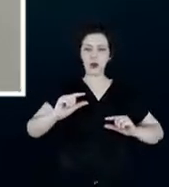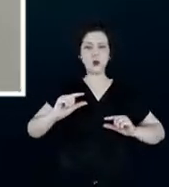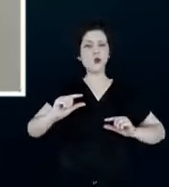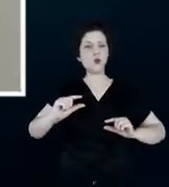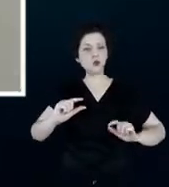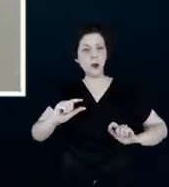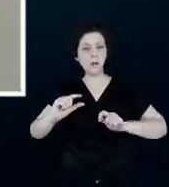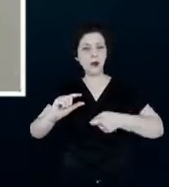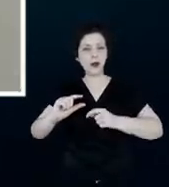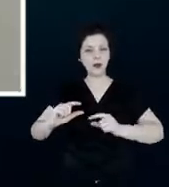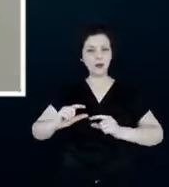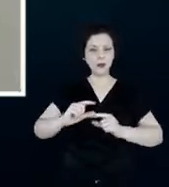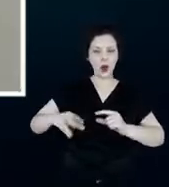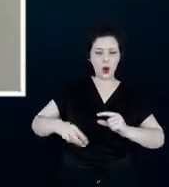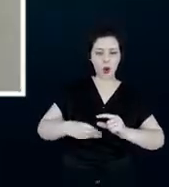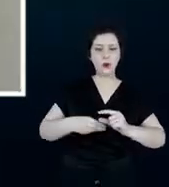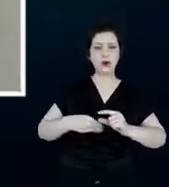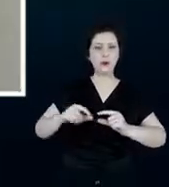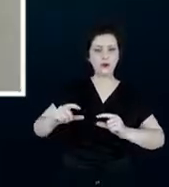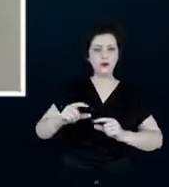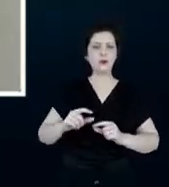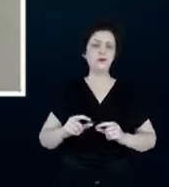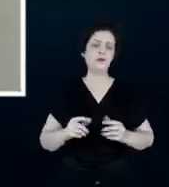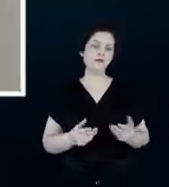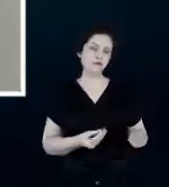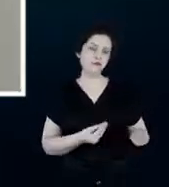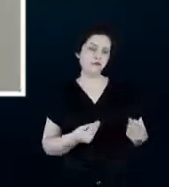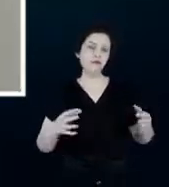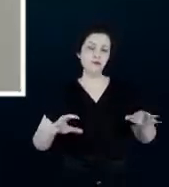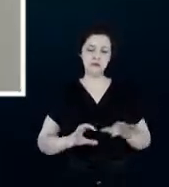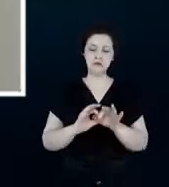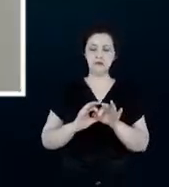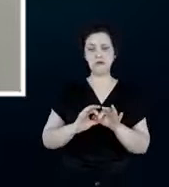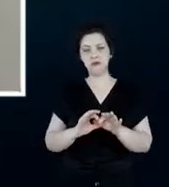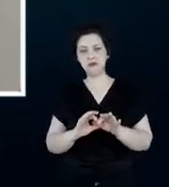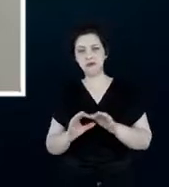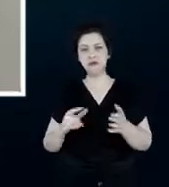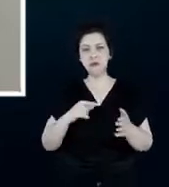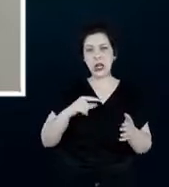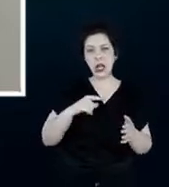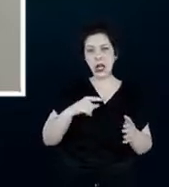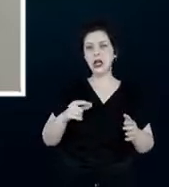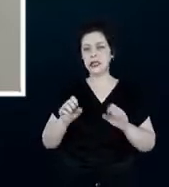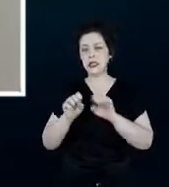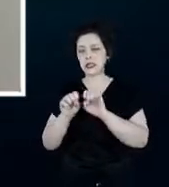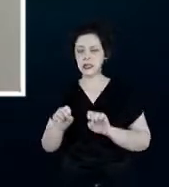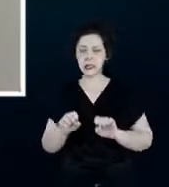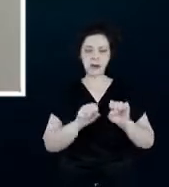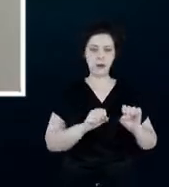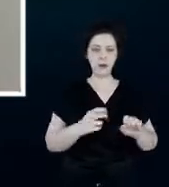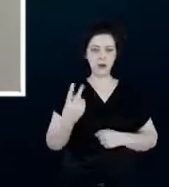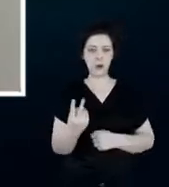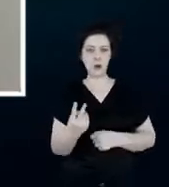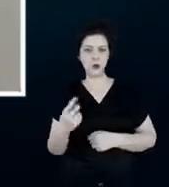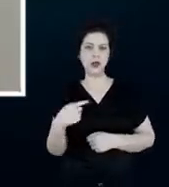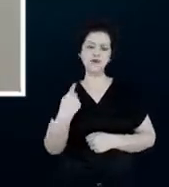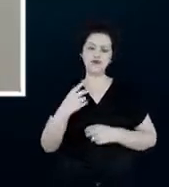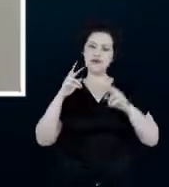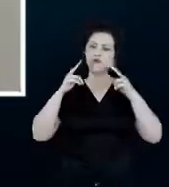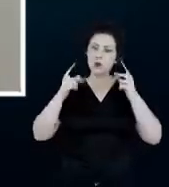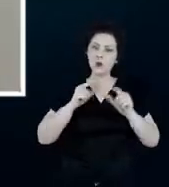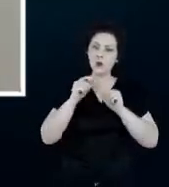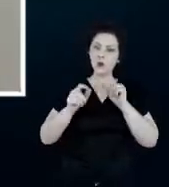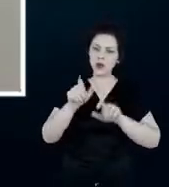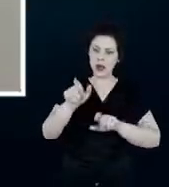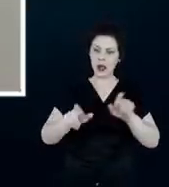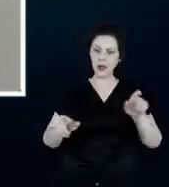da geração nos sistemas isolados e no resto, no sistema interligado. Então, assim, no fundo, a gente reconhece, né, que o